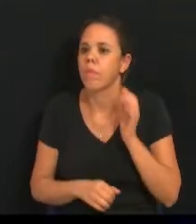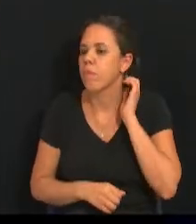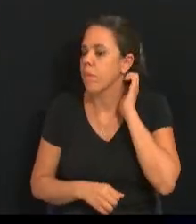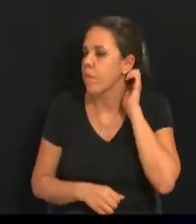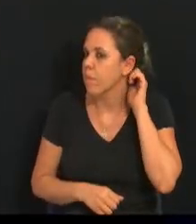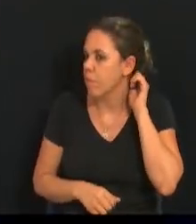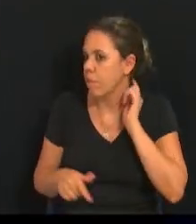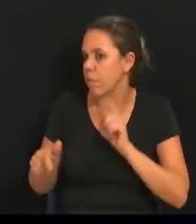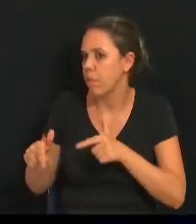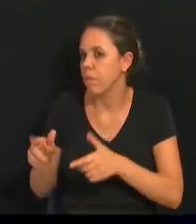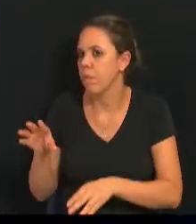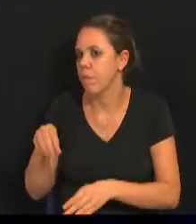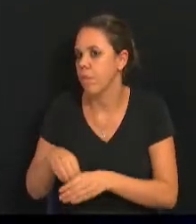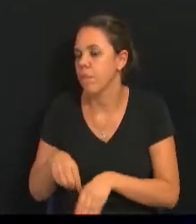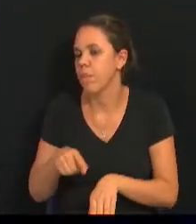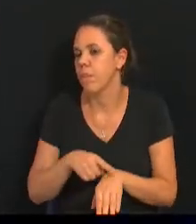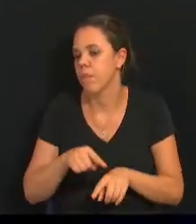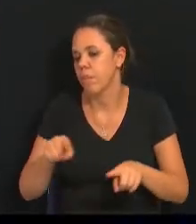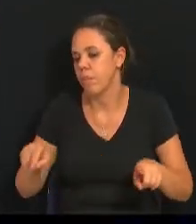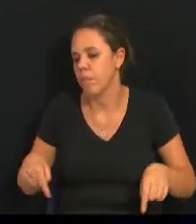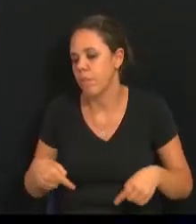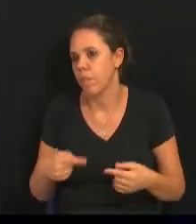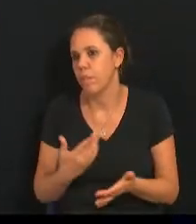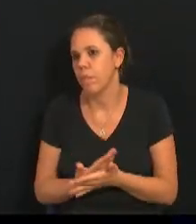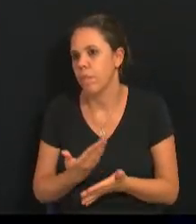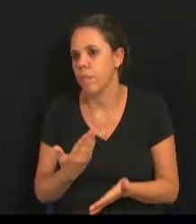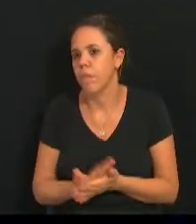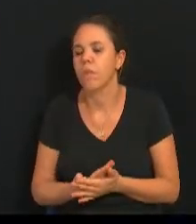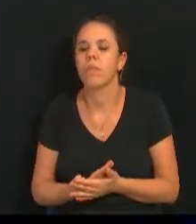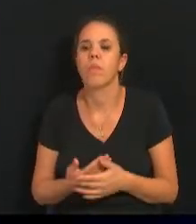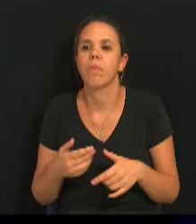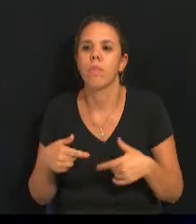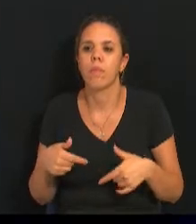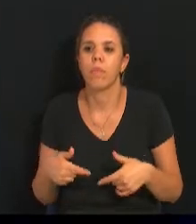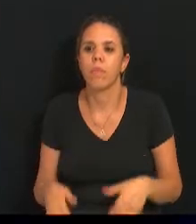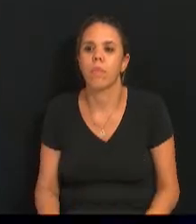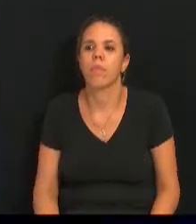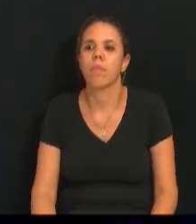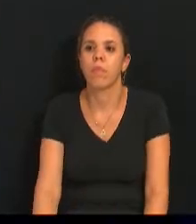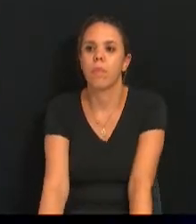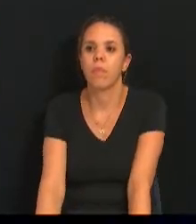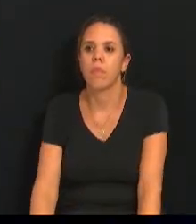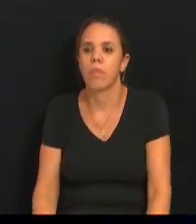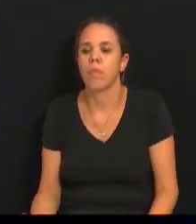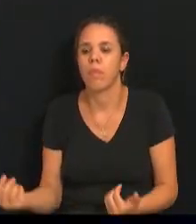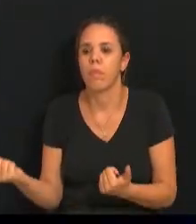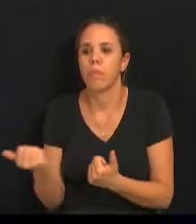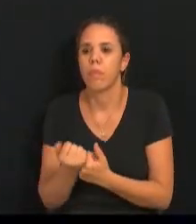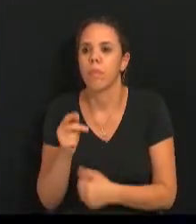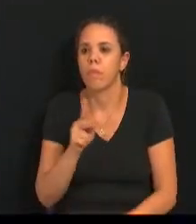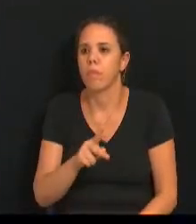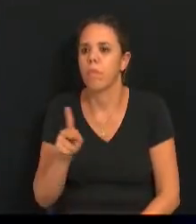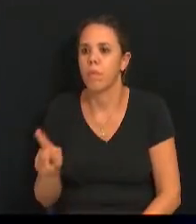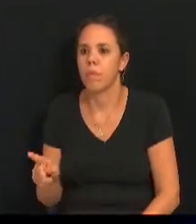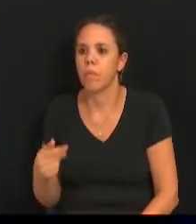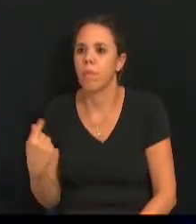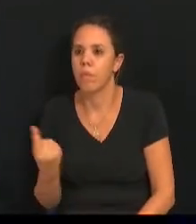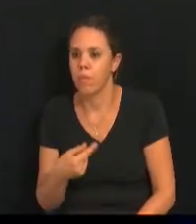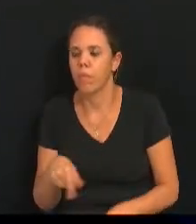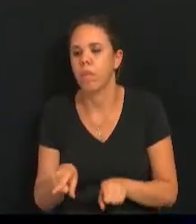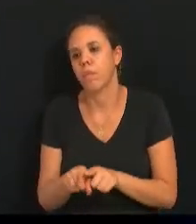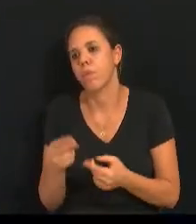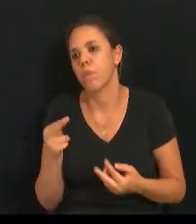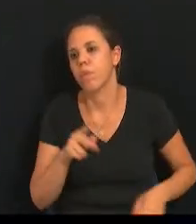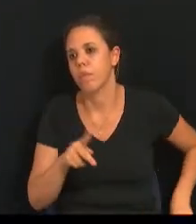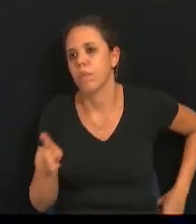Trabalhamos dentro de sala de aula, trabalhamos com um professor, mas nós somos professoras também,